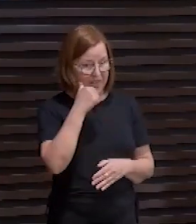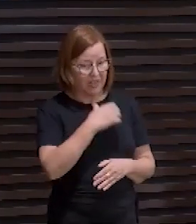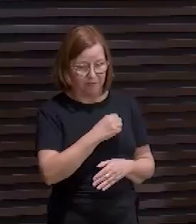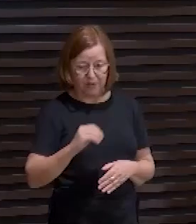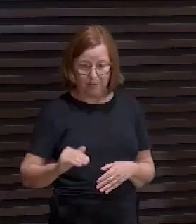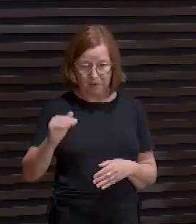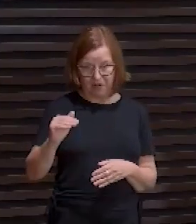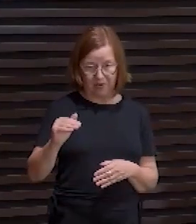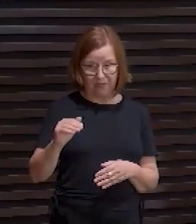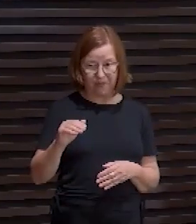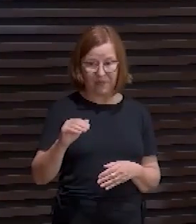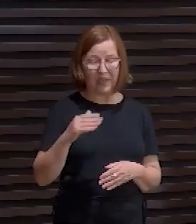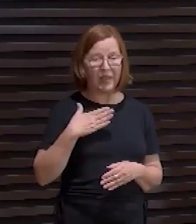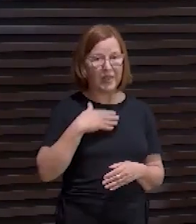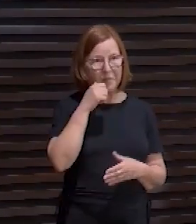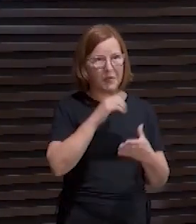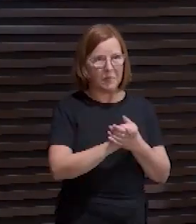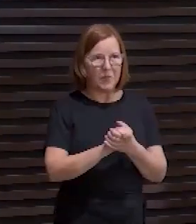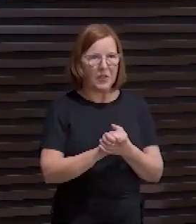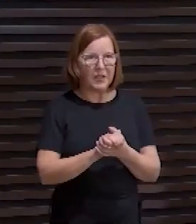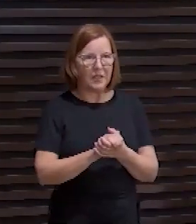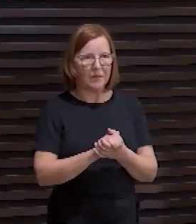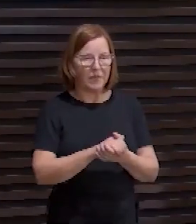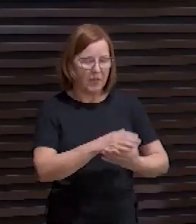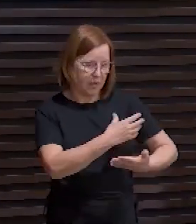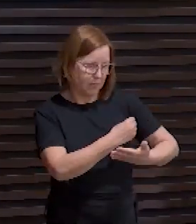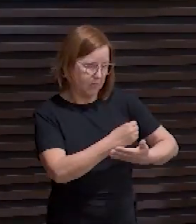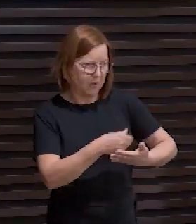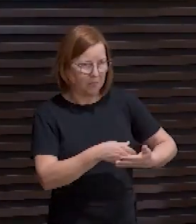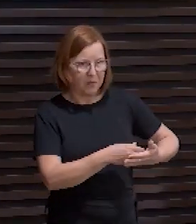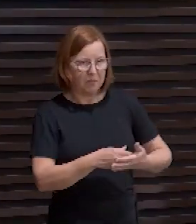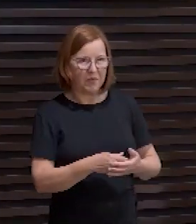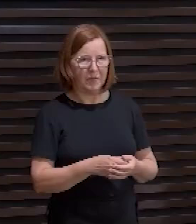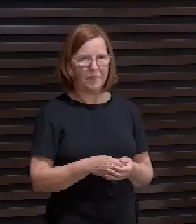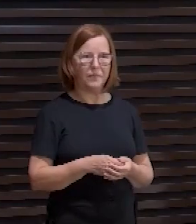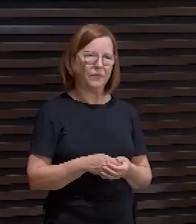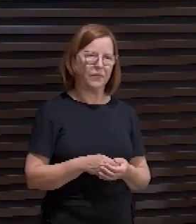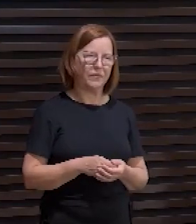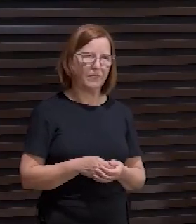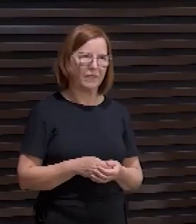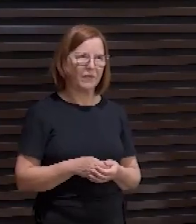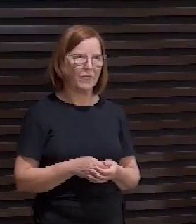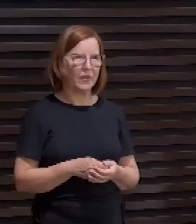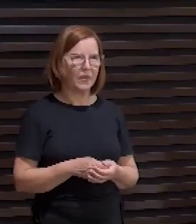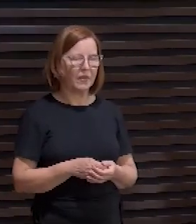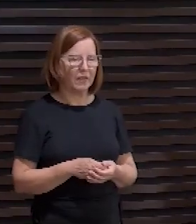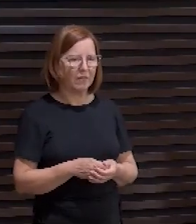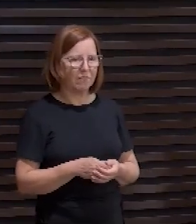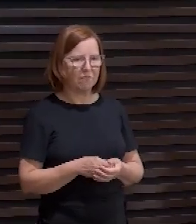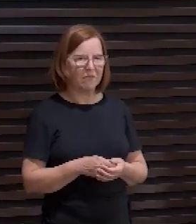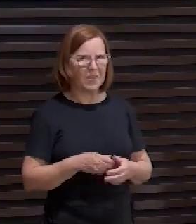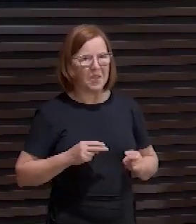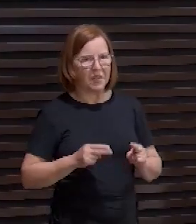E aí a hora que eu terminava a rotina da Lara, que eu ia para a sala para eu respirar, ela já vinha me dar boa noite. E assim foi por um tempo.